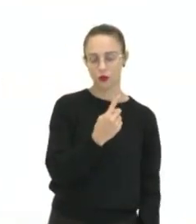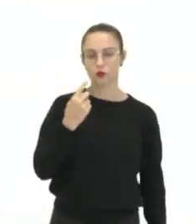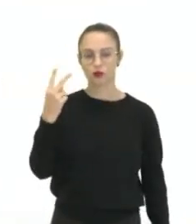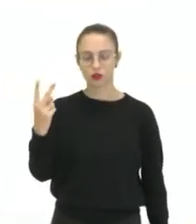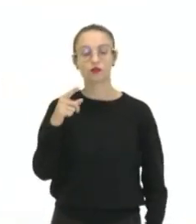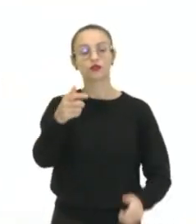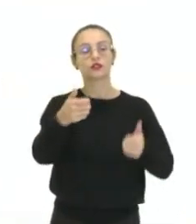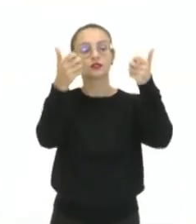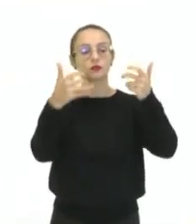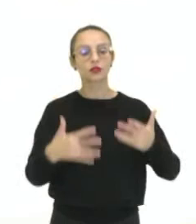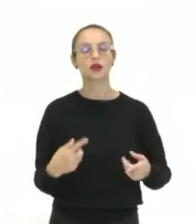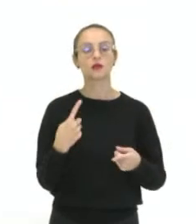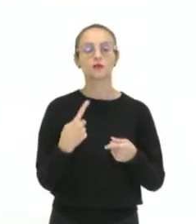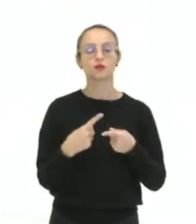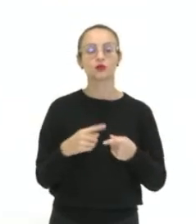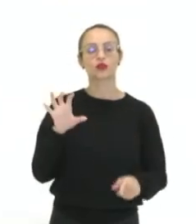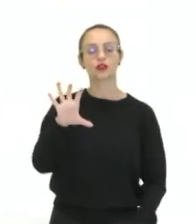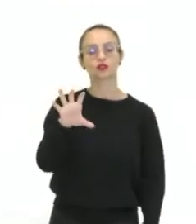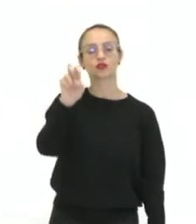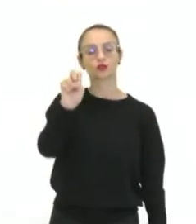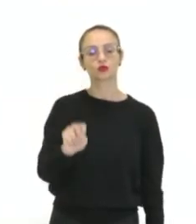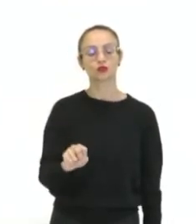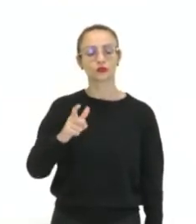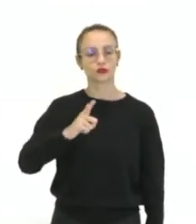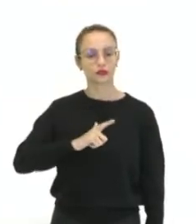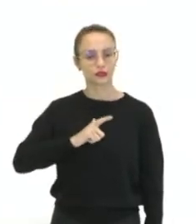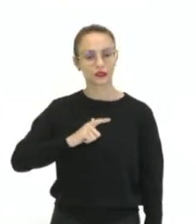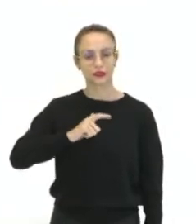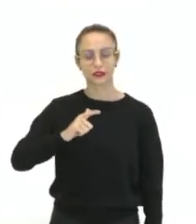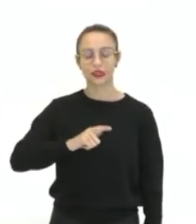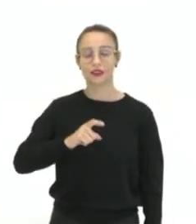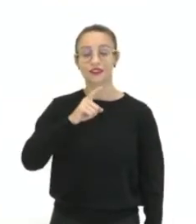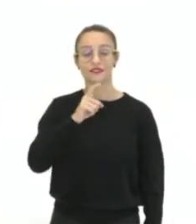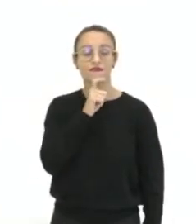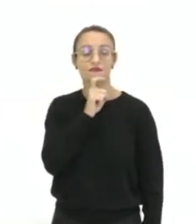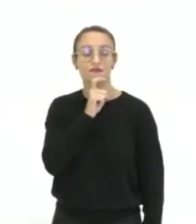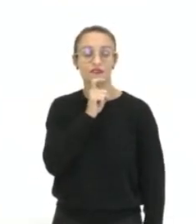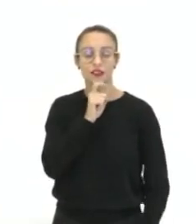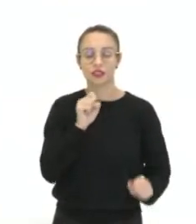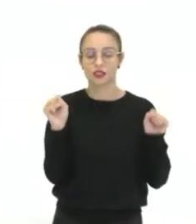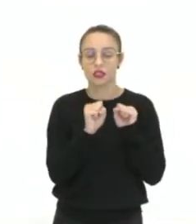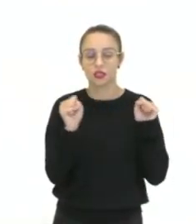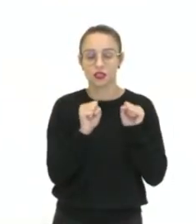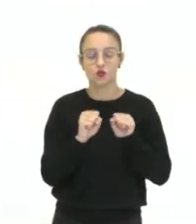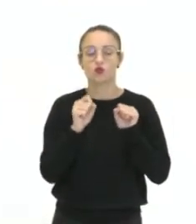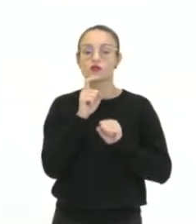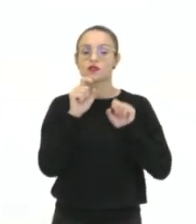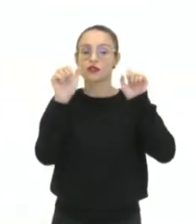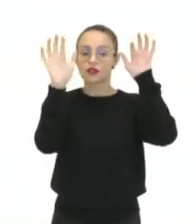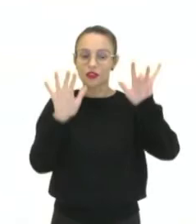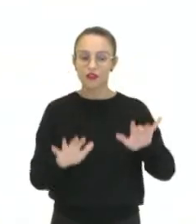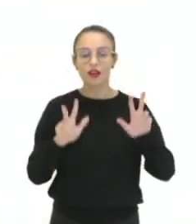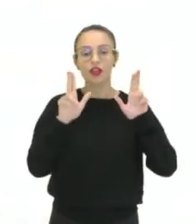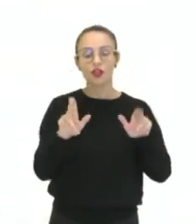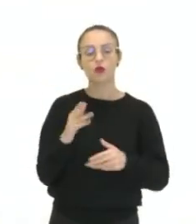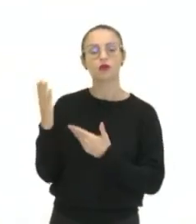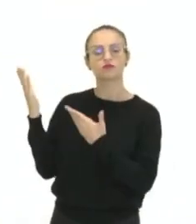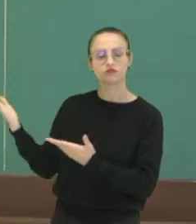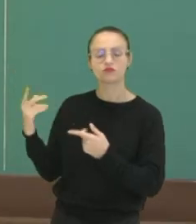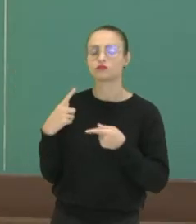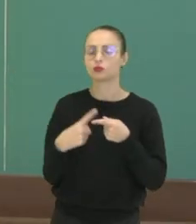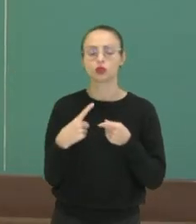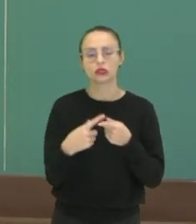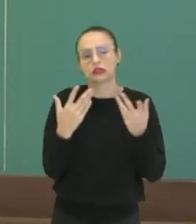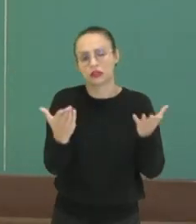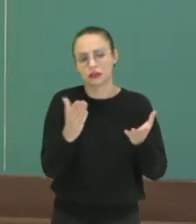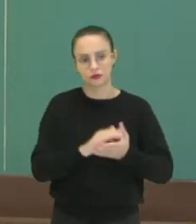vão explicar por que na região sul encontramos baixas temperaturas a ponto de nevar, como nós estamos vendo ali na figura